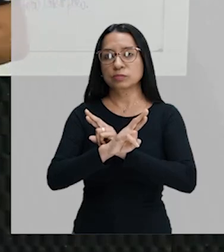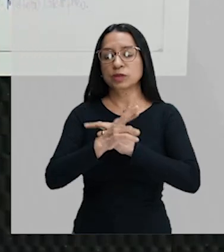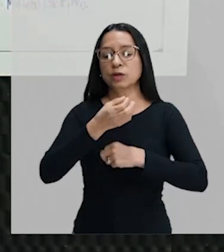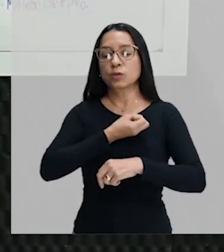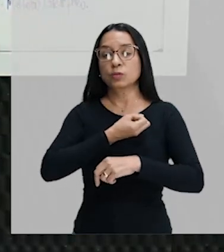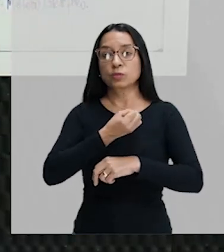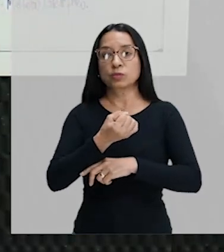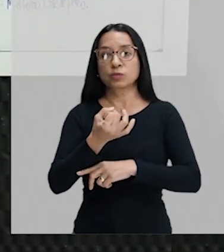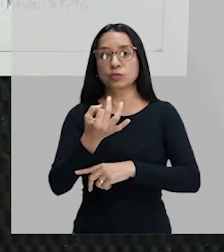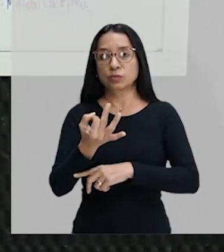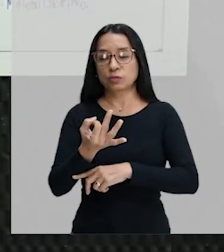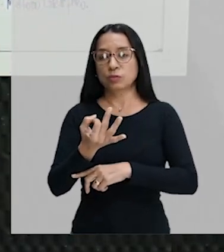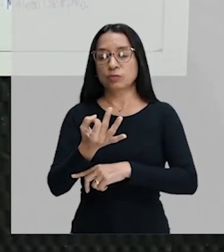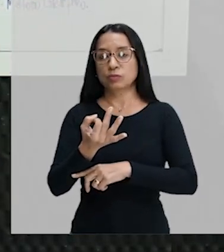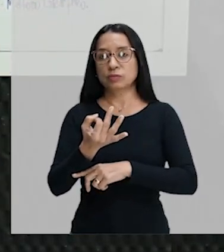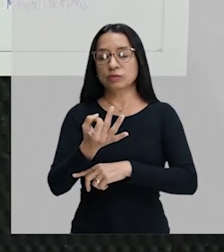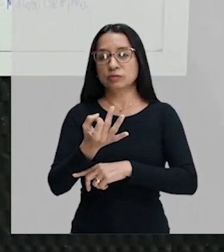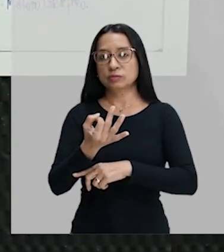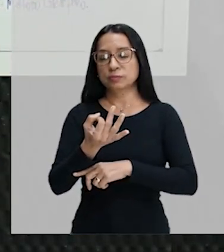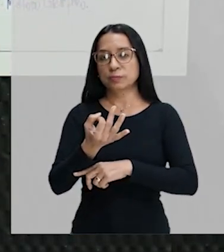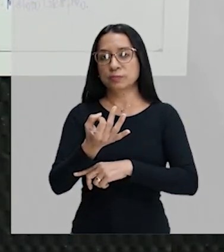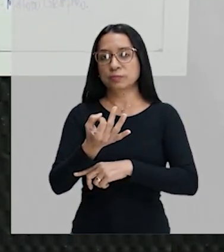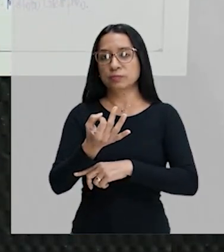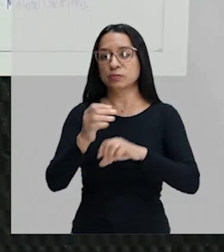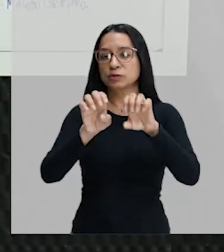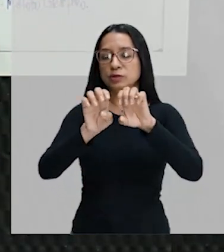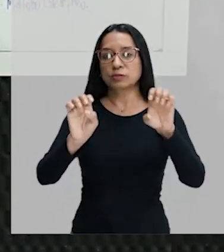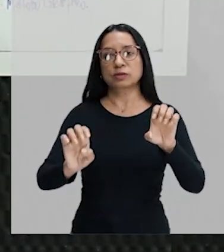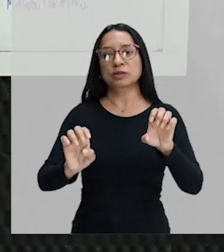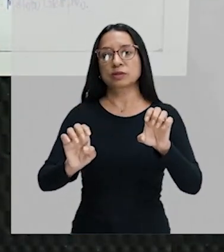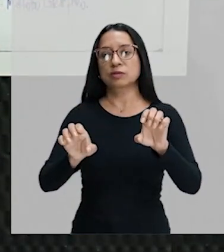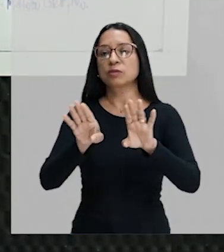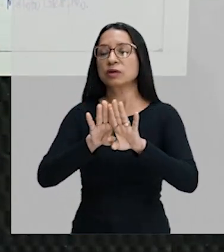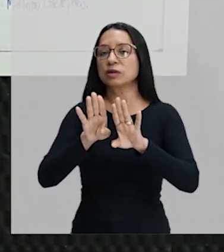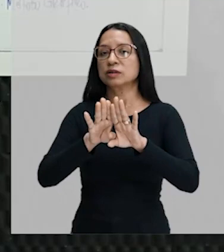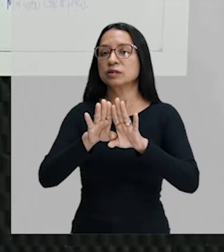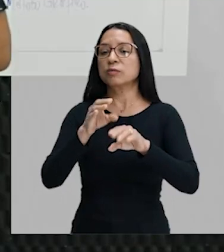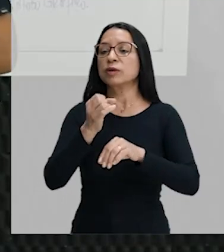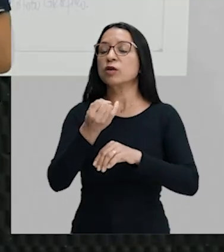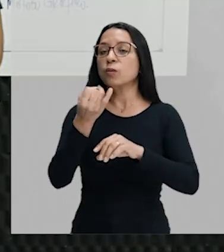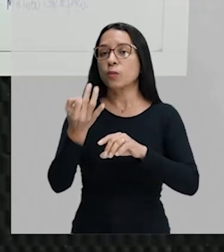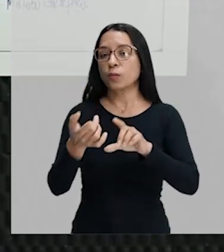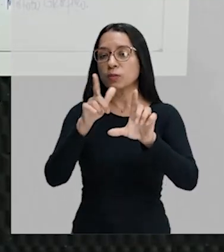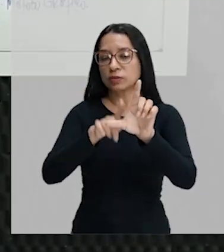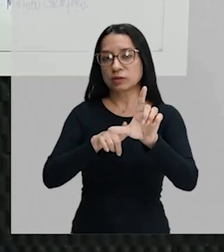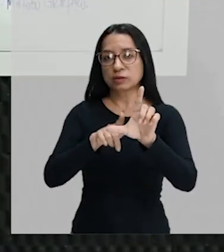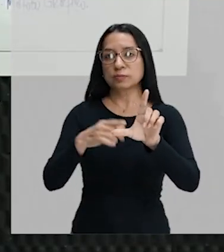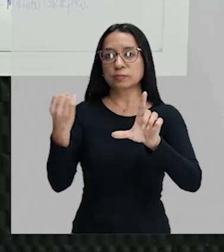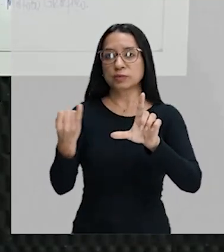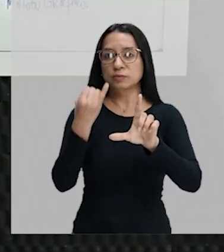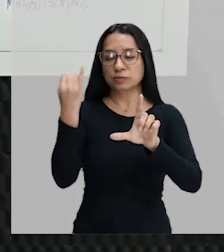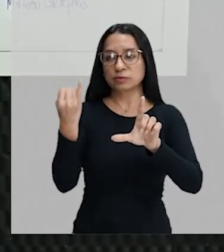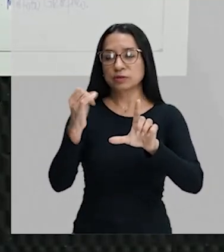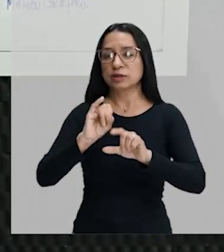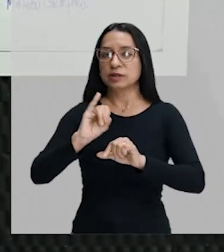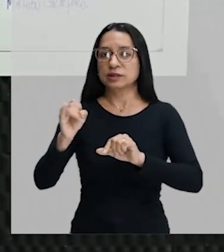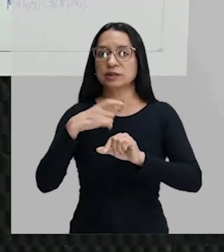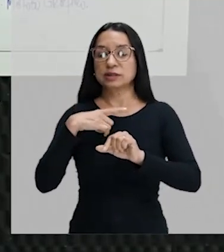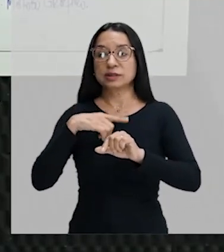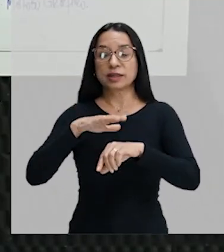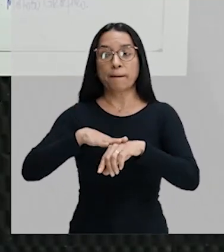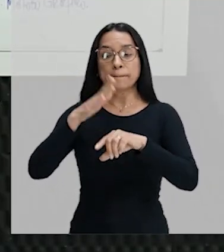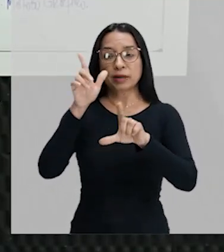número de equações e número de incógnitas é importante. Tá? Se eu tiver mais incógnitas